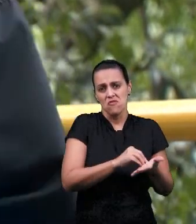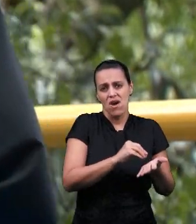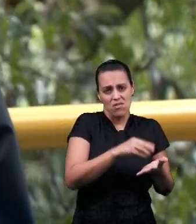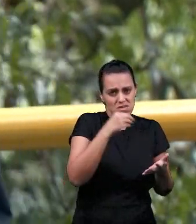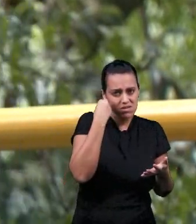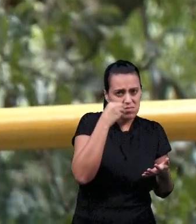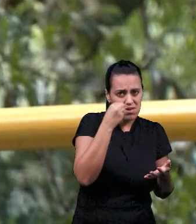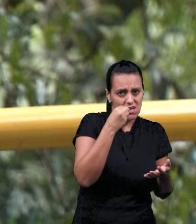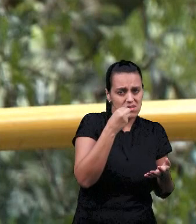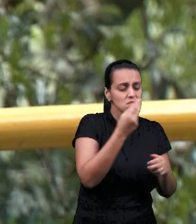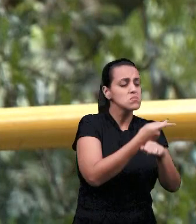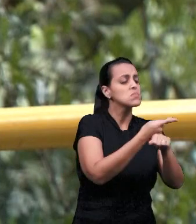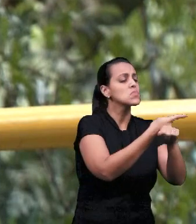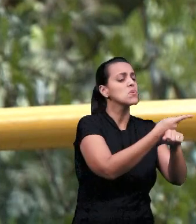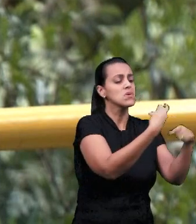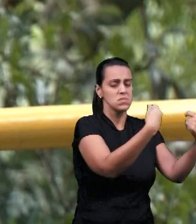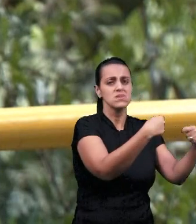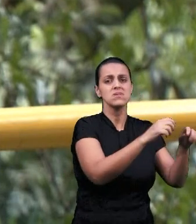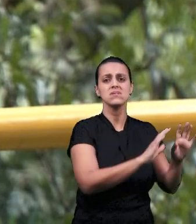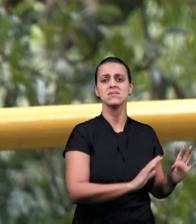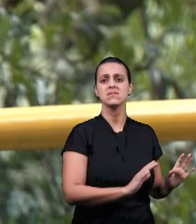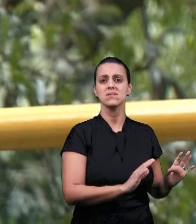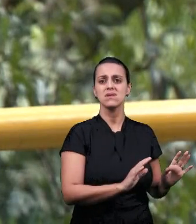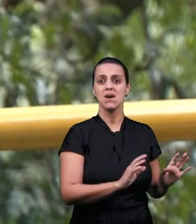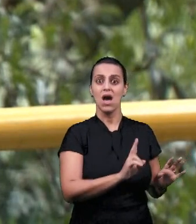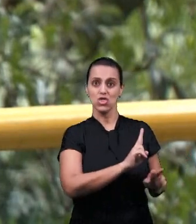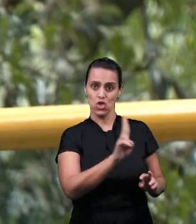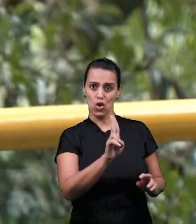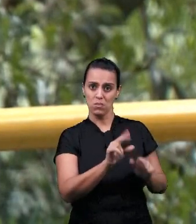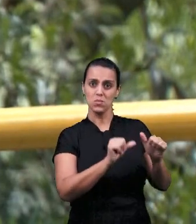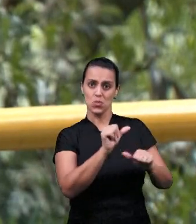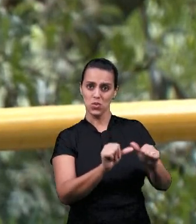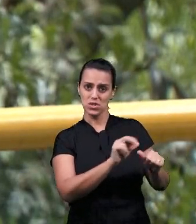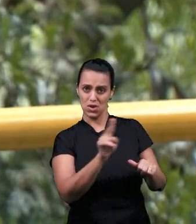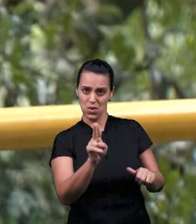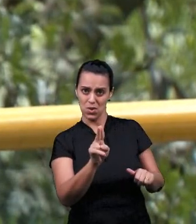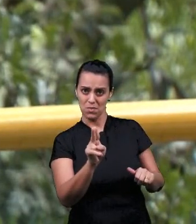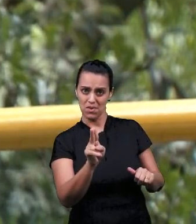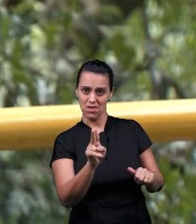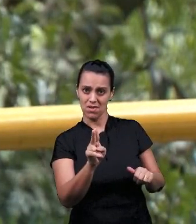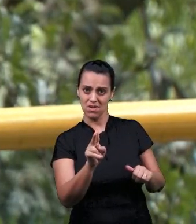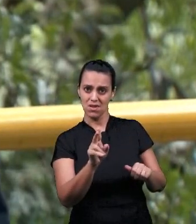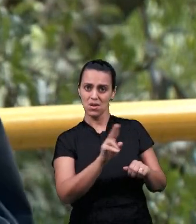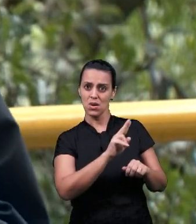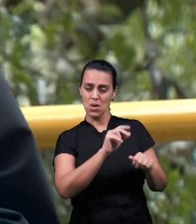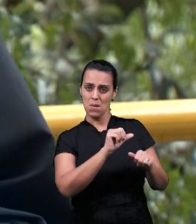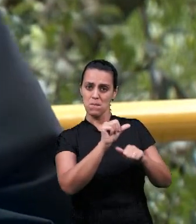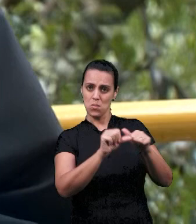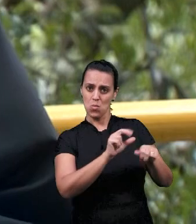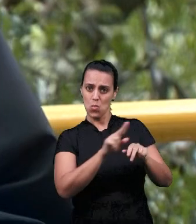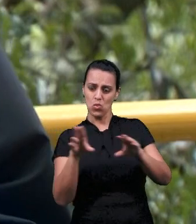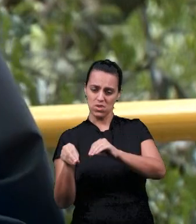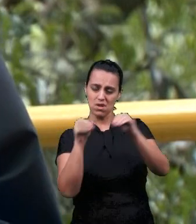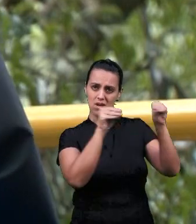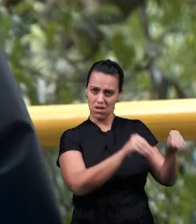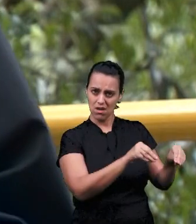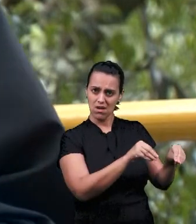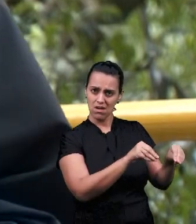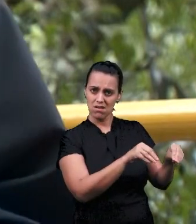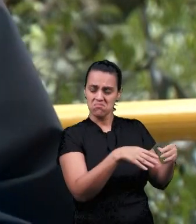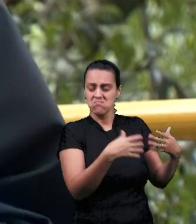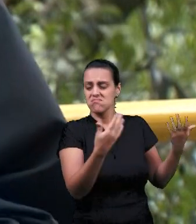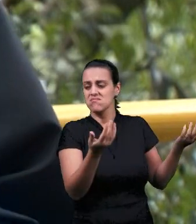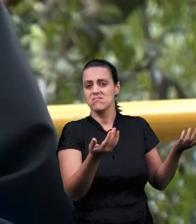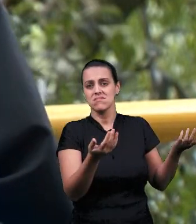mesmo, né? Vamos lá, então. Mudou de nome, mudou de endereço, as pessoas acham que a